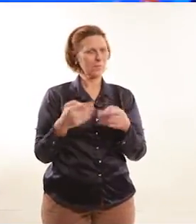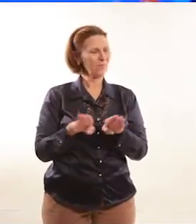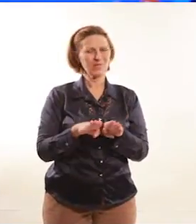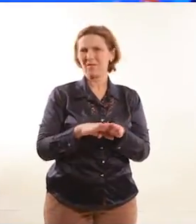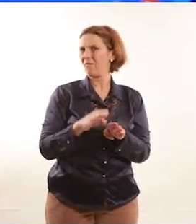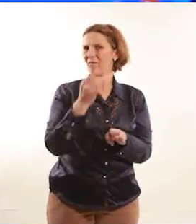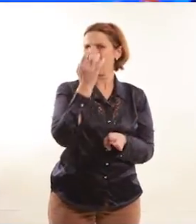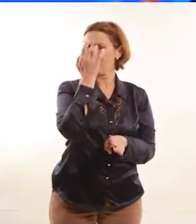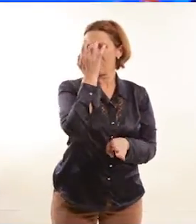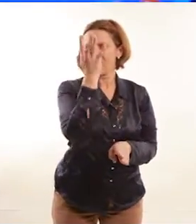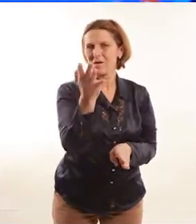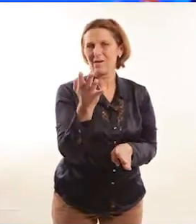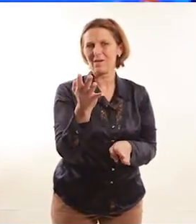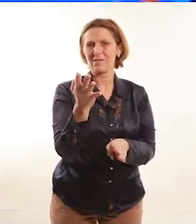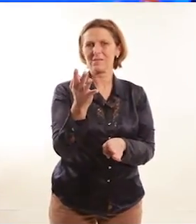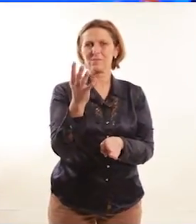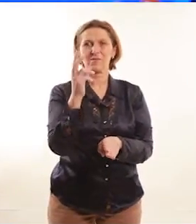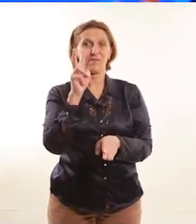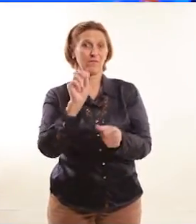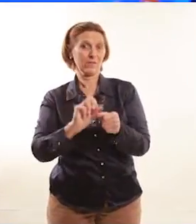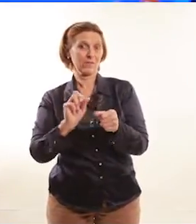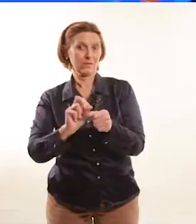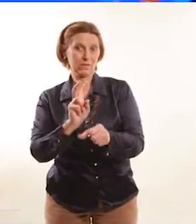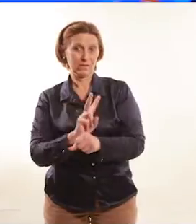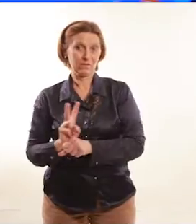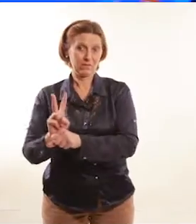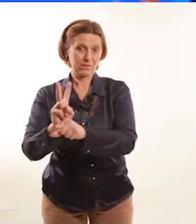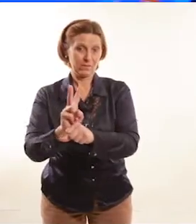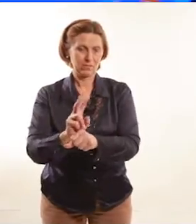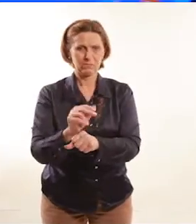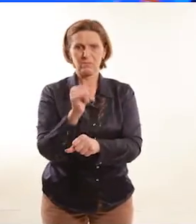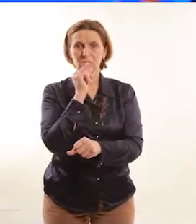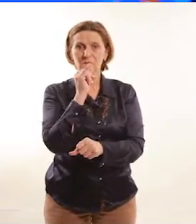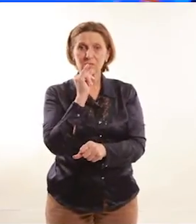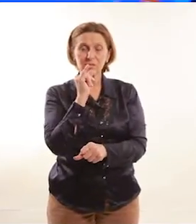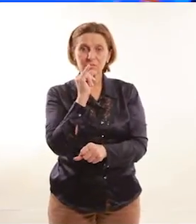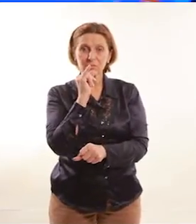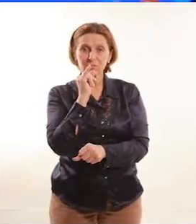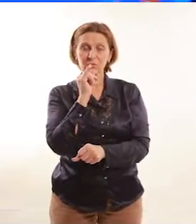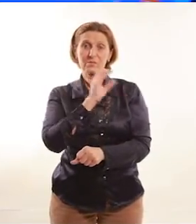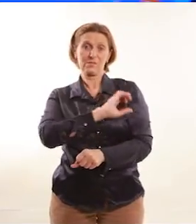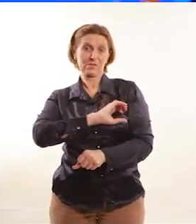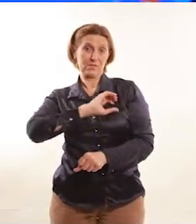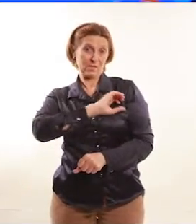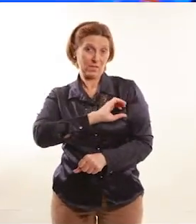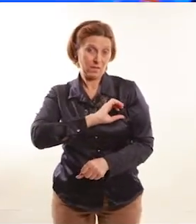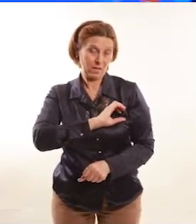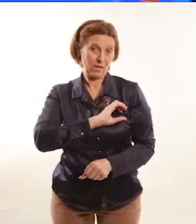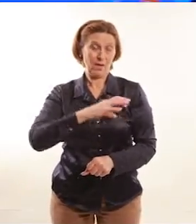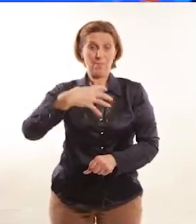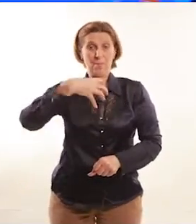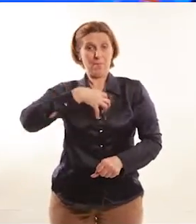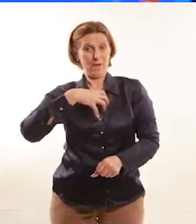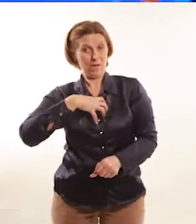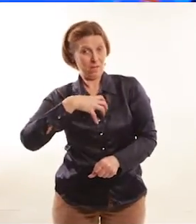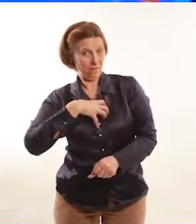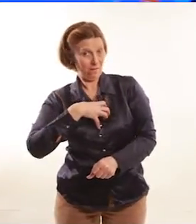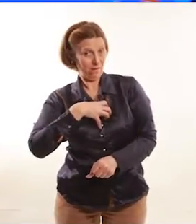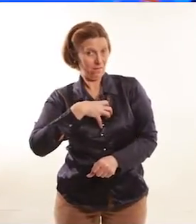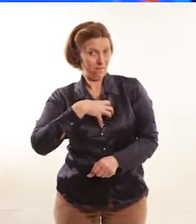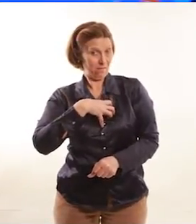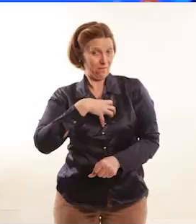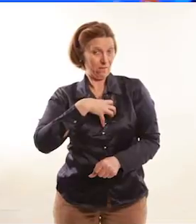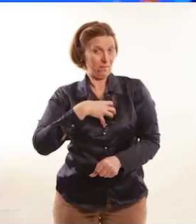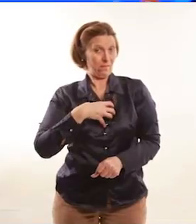são facilmente realizadas pela vigilância. Então, por exemplo, o estado do Ceará, o estado da Bahia,